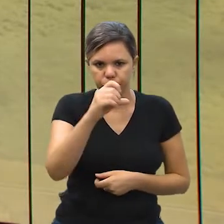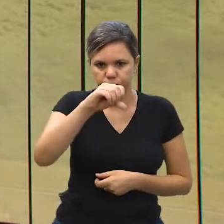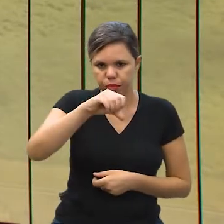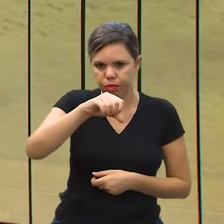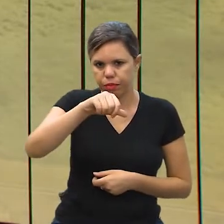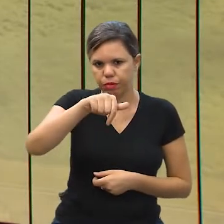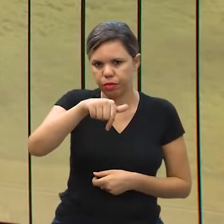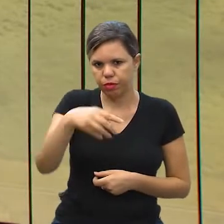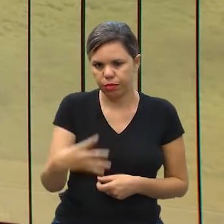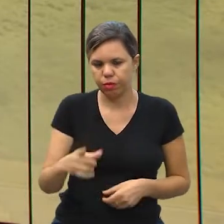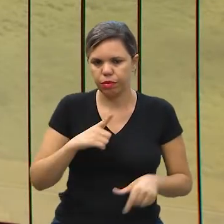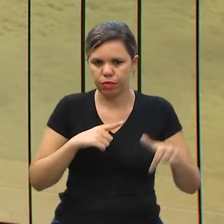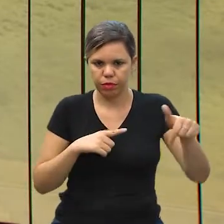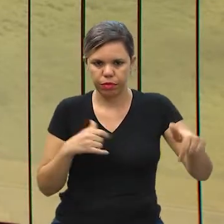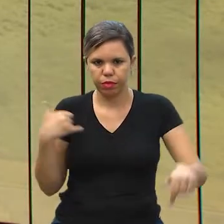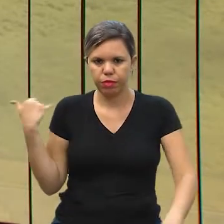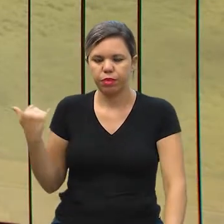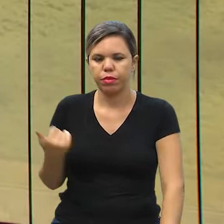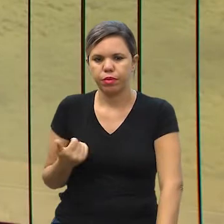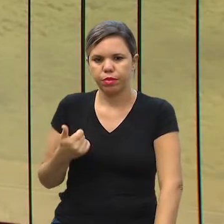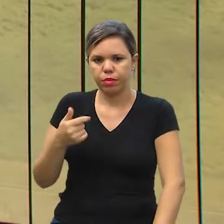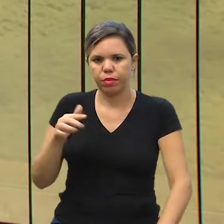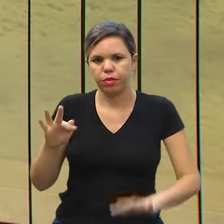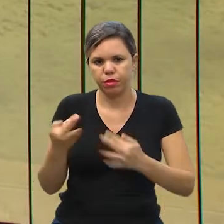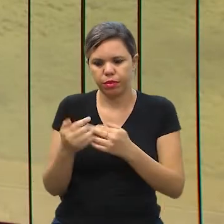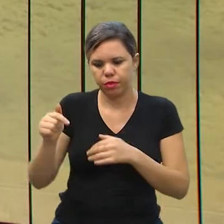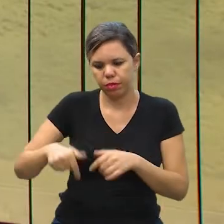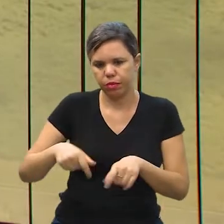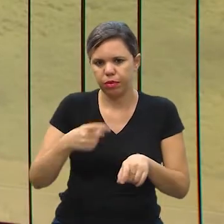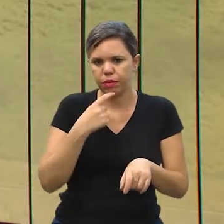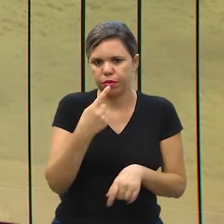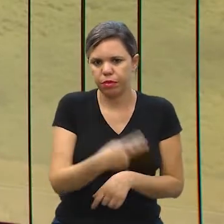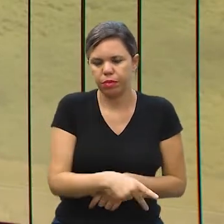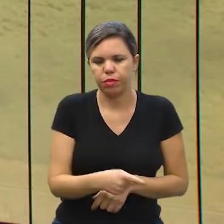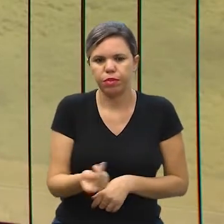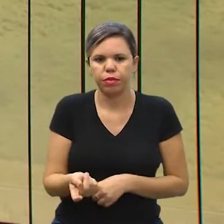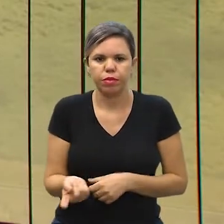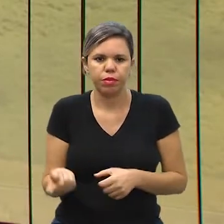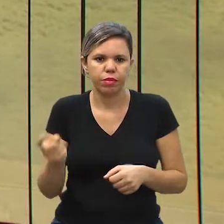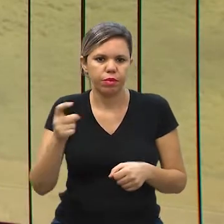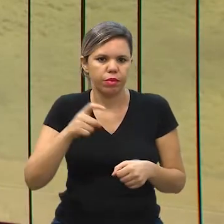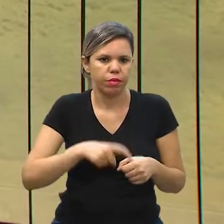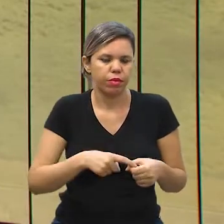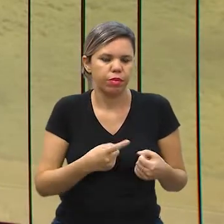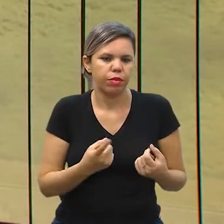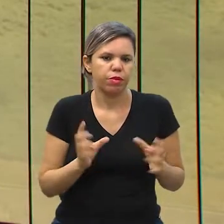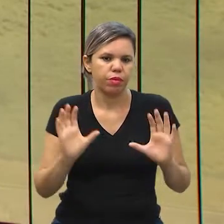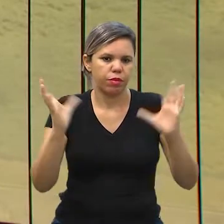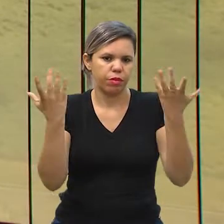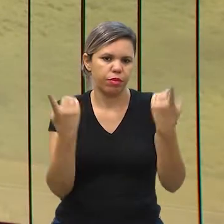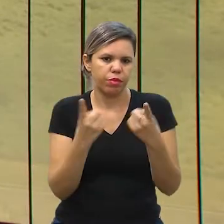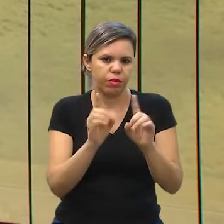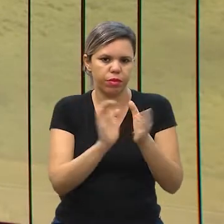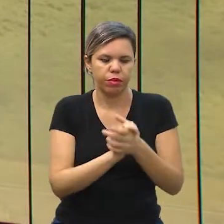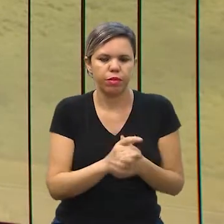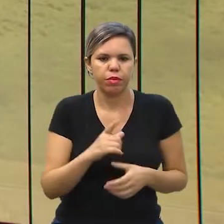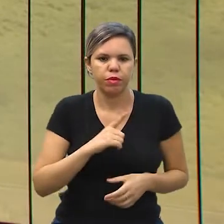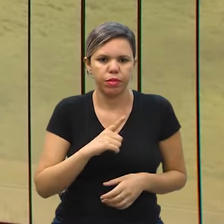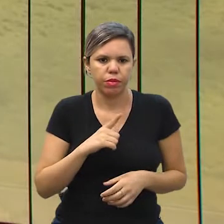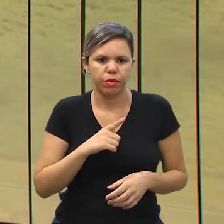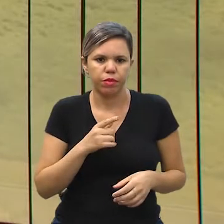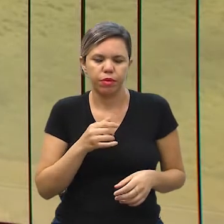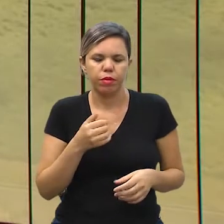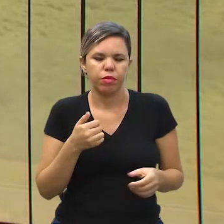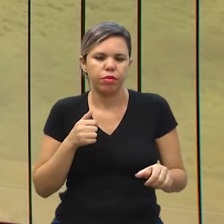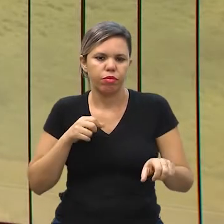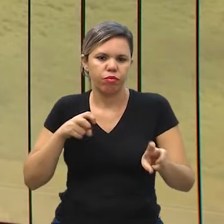1974 tinha sete anos e a minha família aqui na região mesmo voltando de um de um casamento teve uma